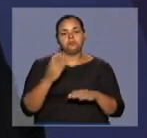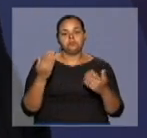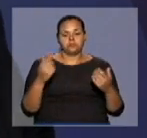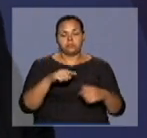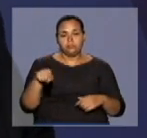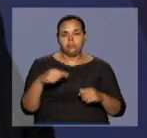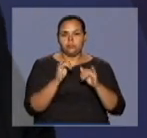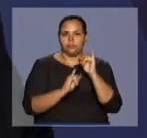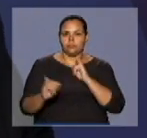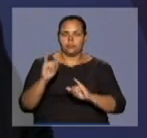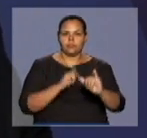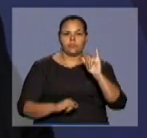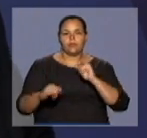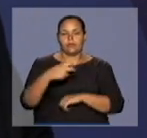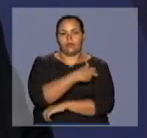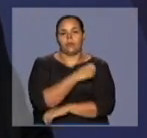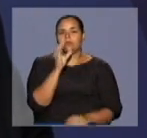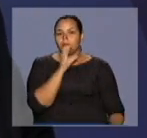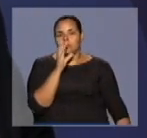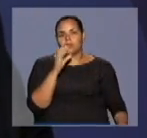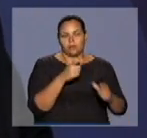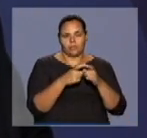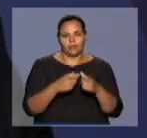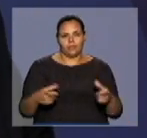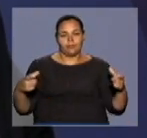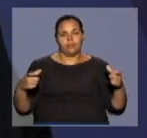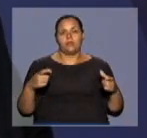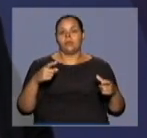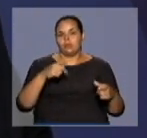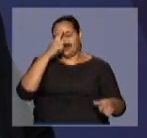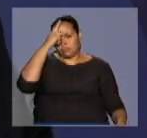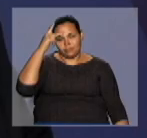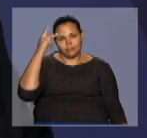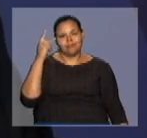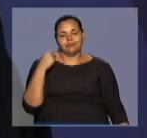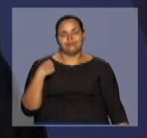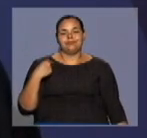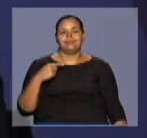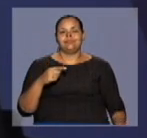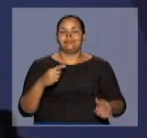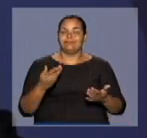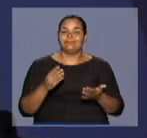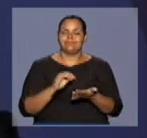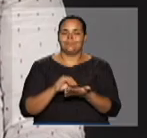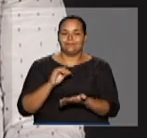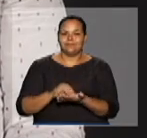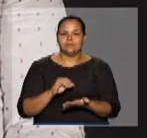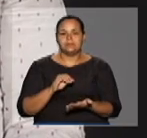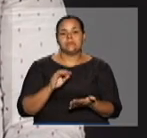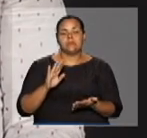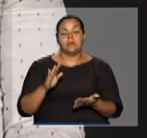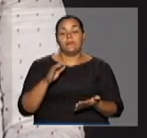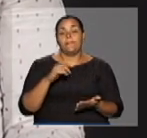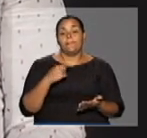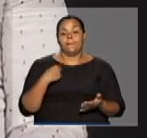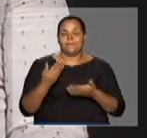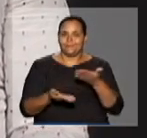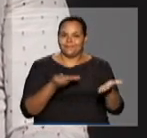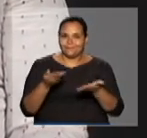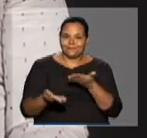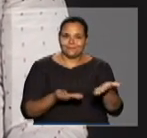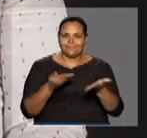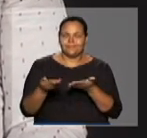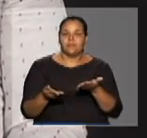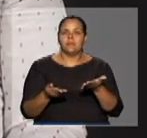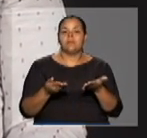de fazer uma campanha de vacinação acelerada. Mais ampla, porque né? pessoal também é um grande entrave para isso, né? Porque são muitas pessoas para